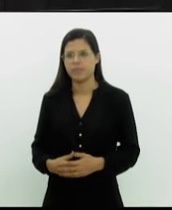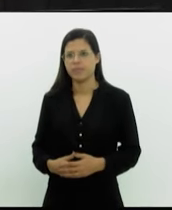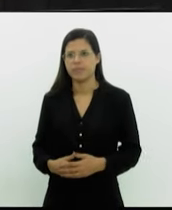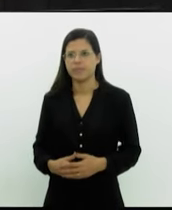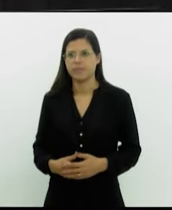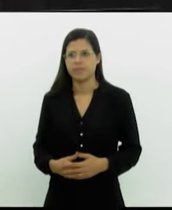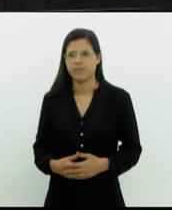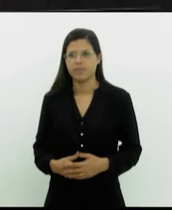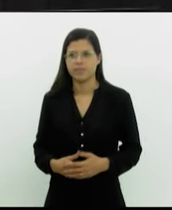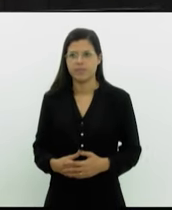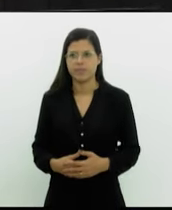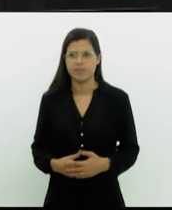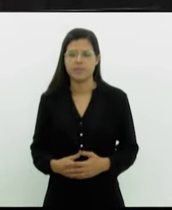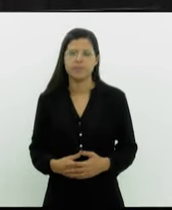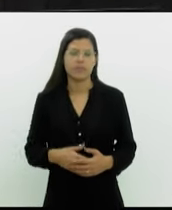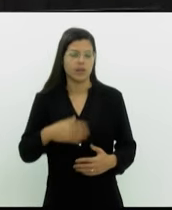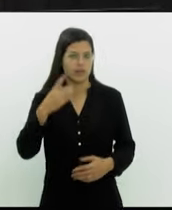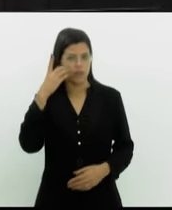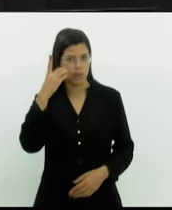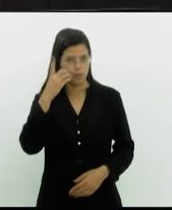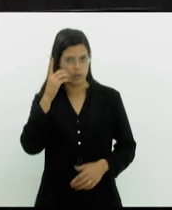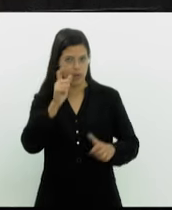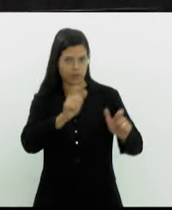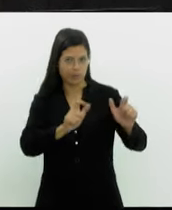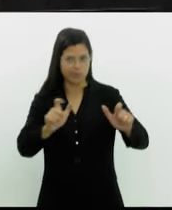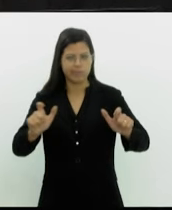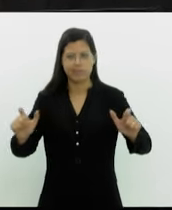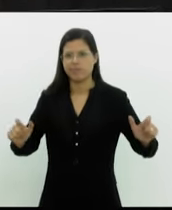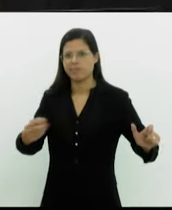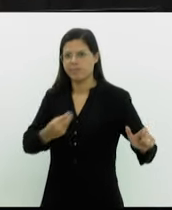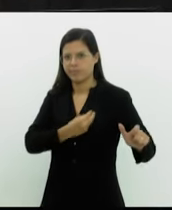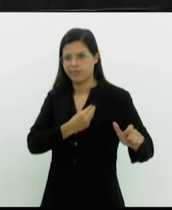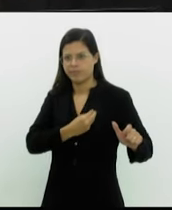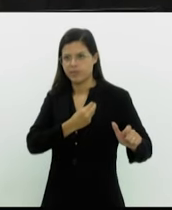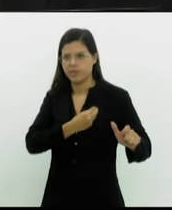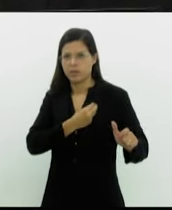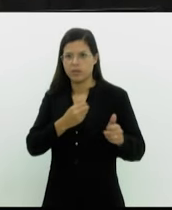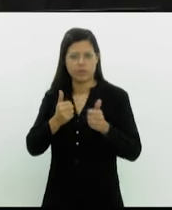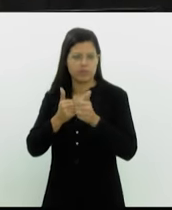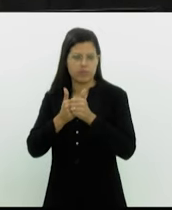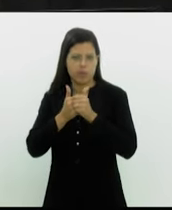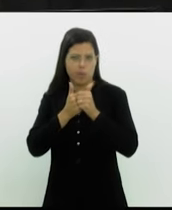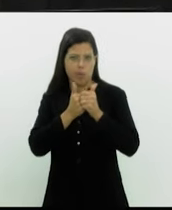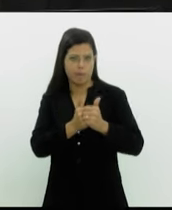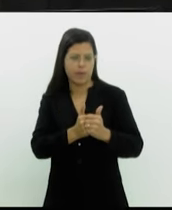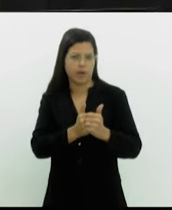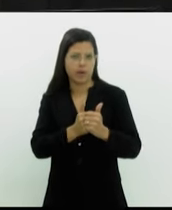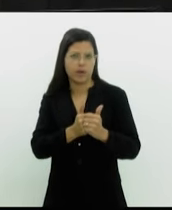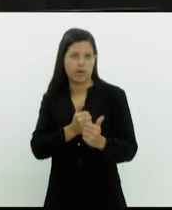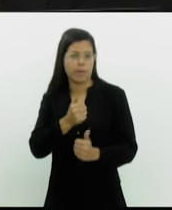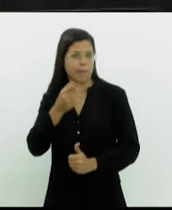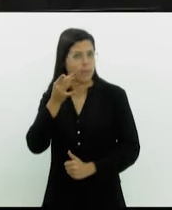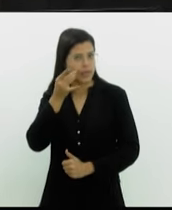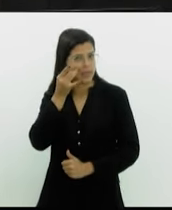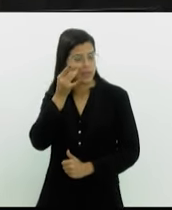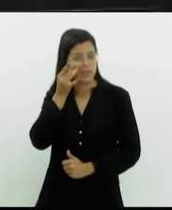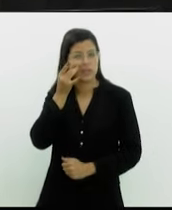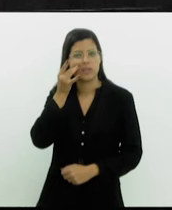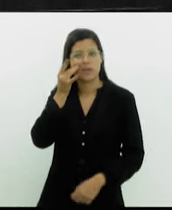senhoras e senhores deputados que nos acompanham de forma